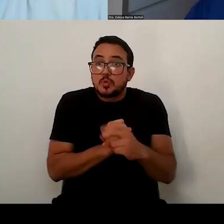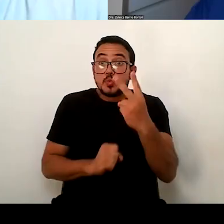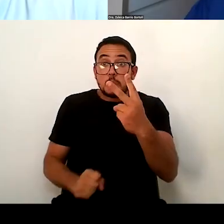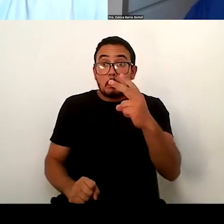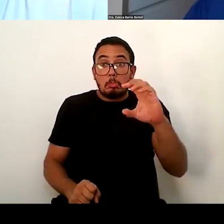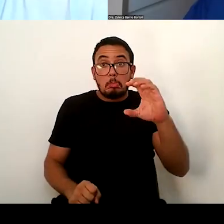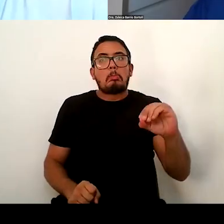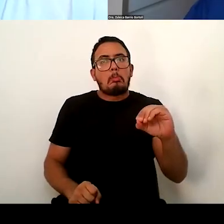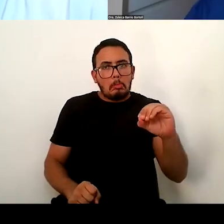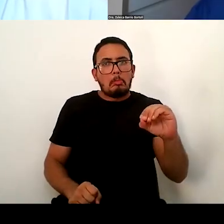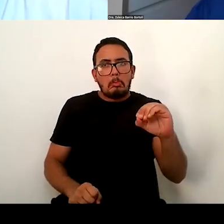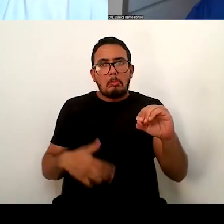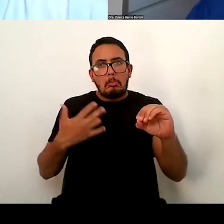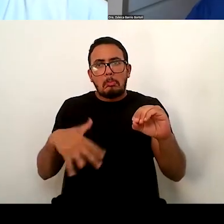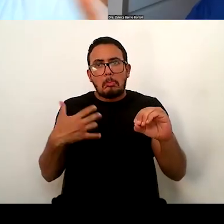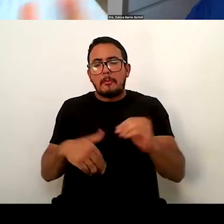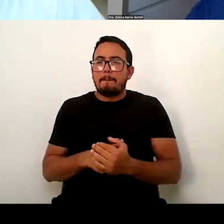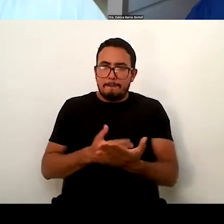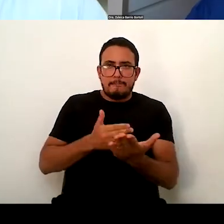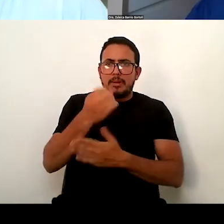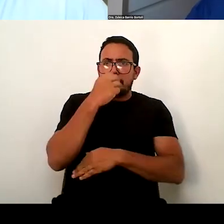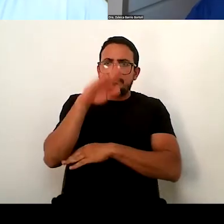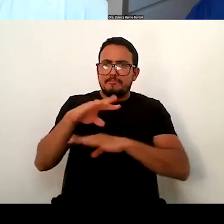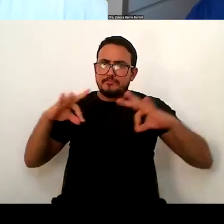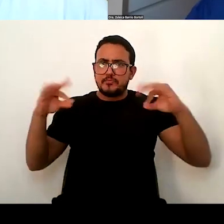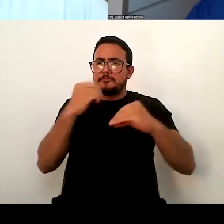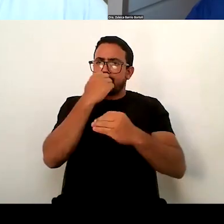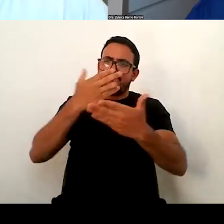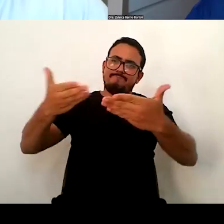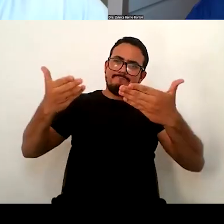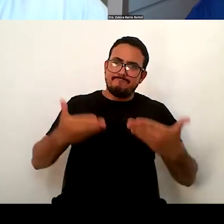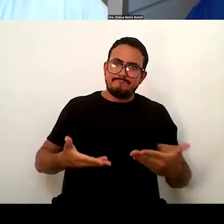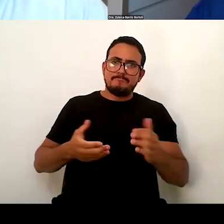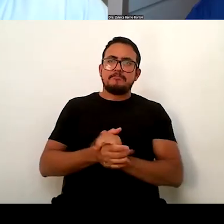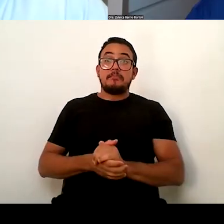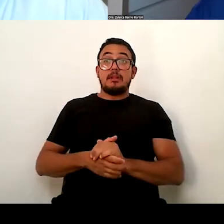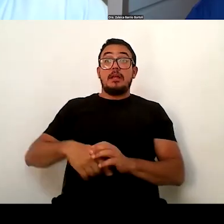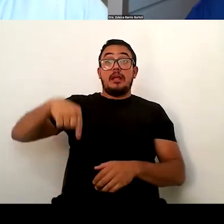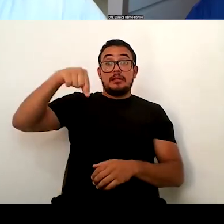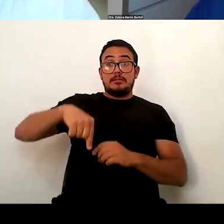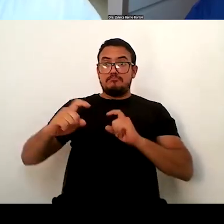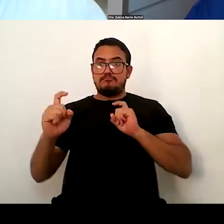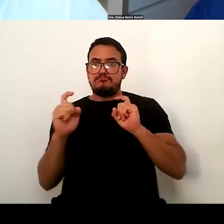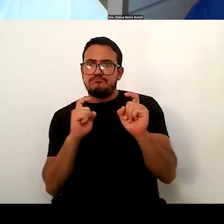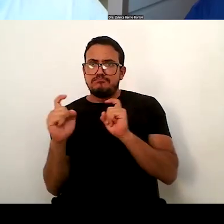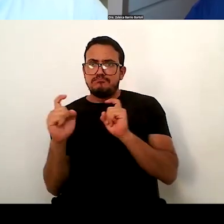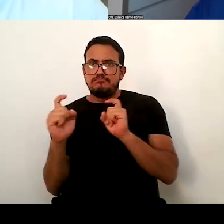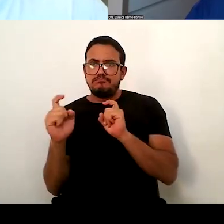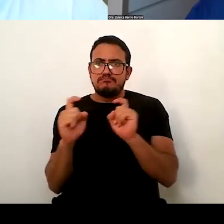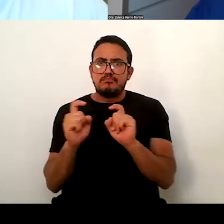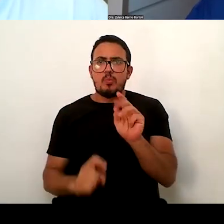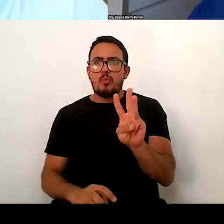Boa tarde a todos e a todas. Sejam muito bem-vindos e bem-vindas aqui mais um webinário de promoção de saúde